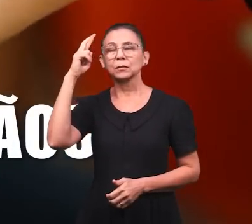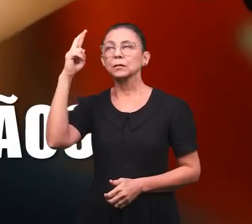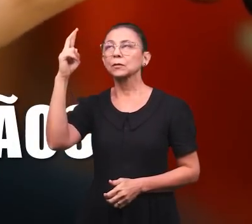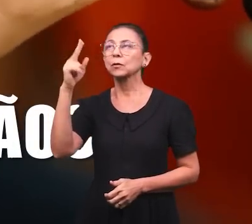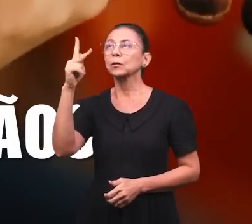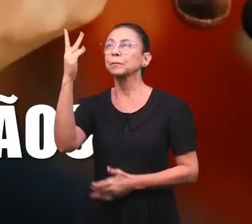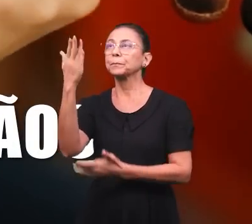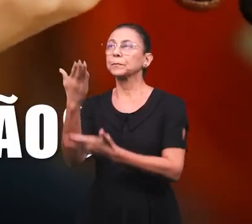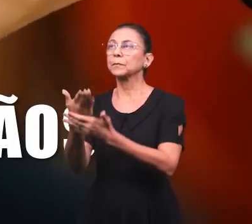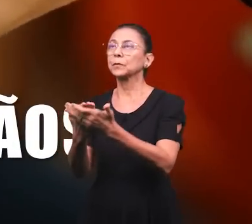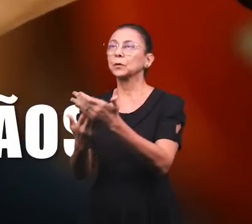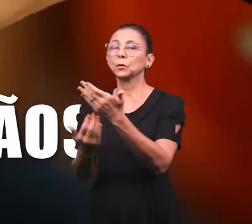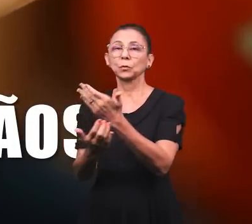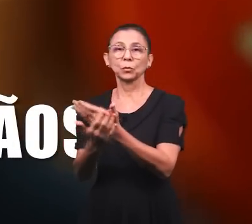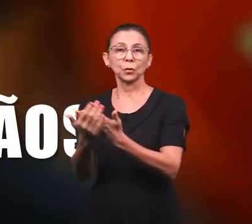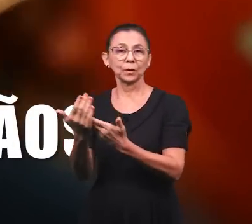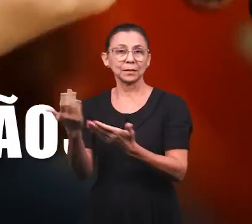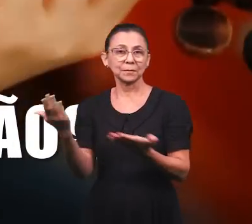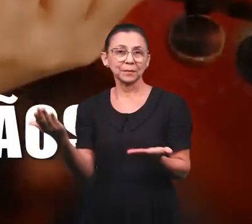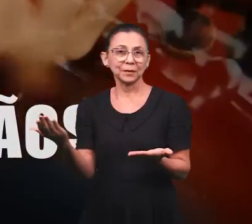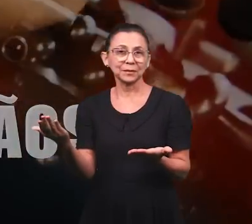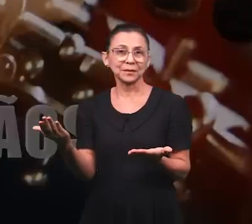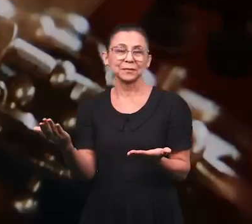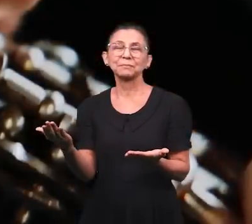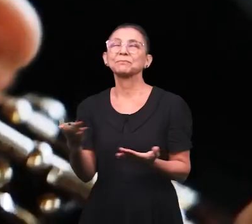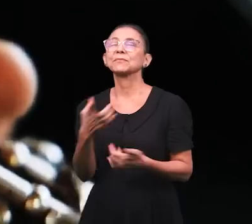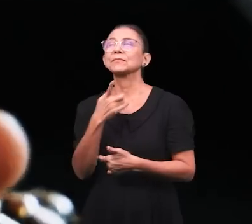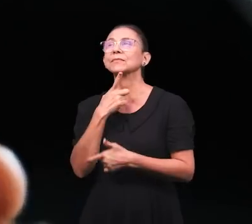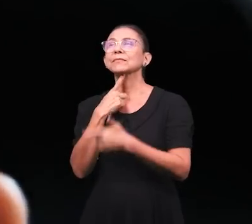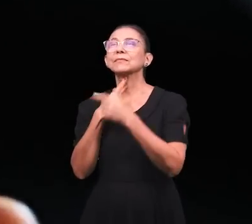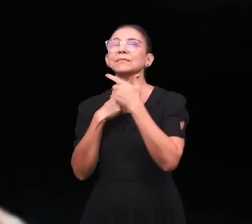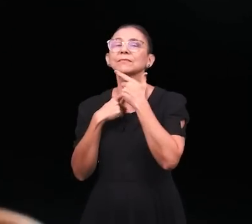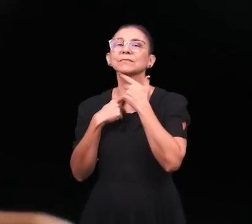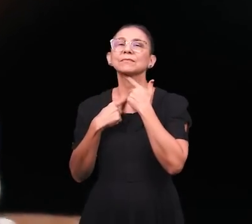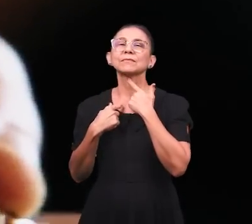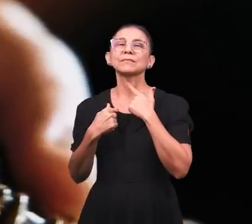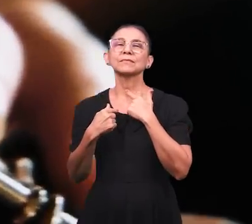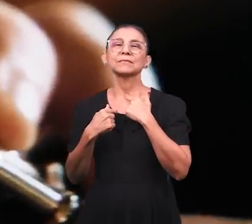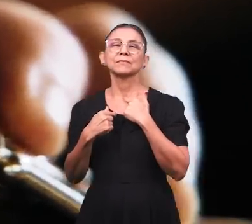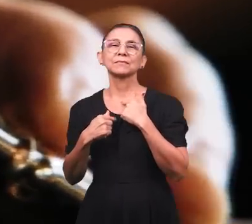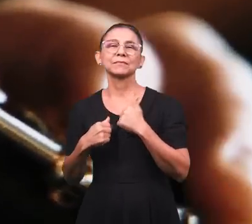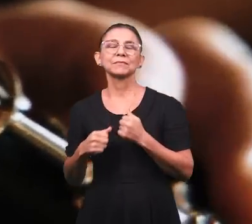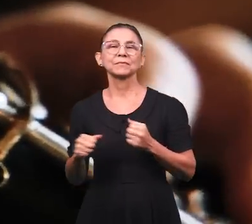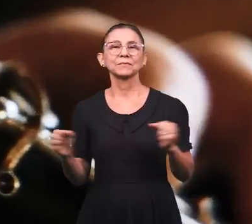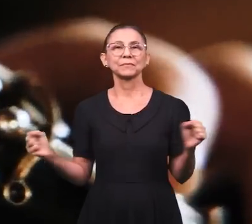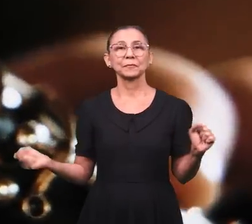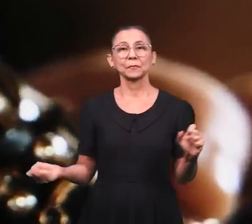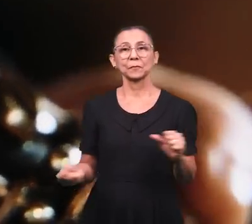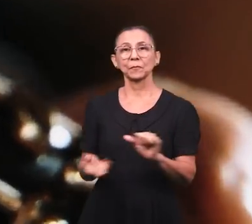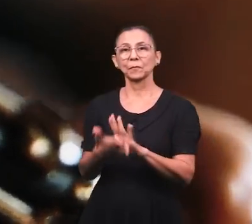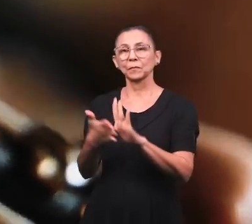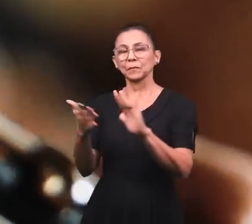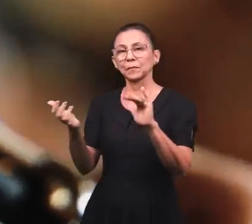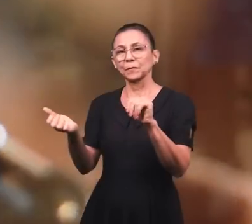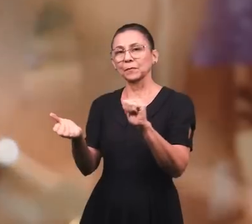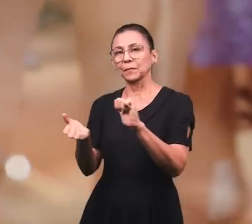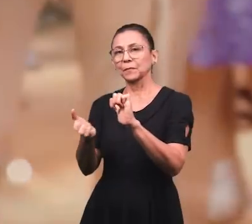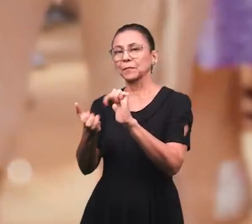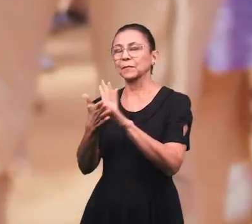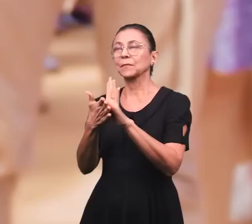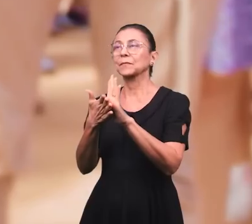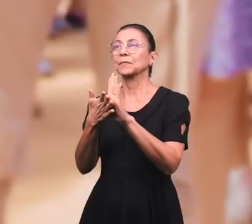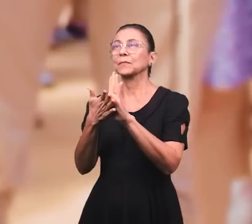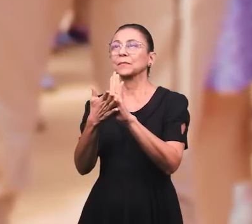Instrumento em tuas mãos, quero ser para teu